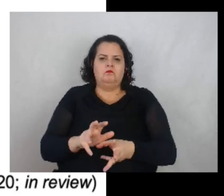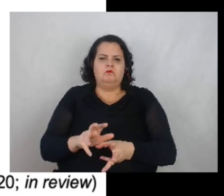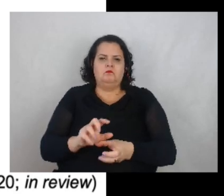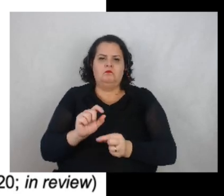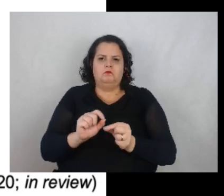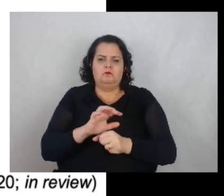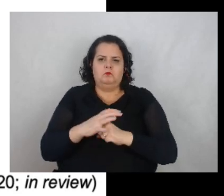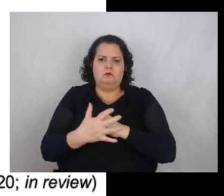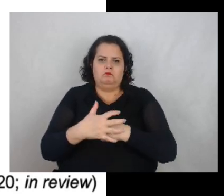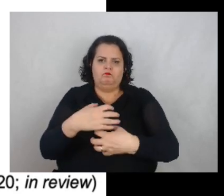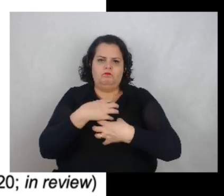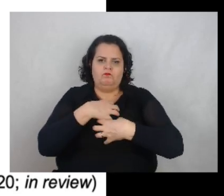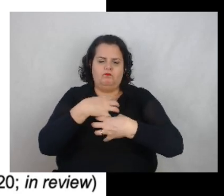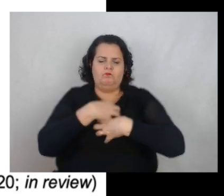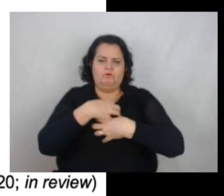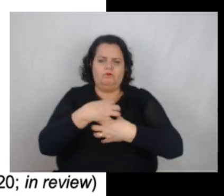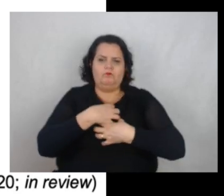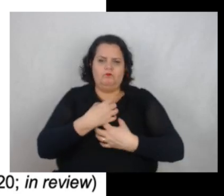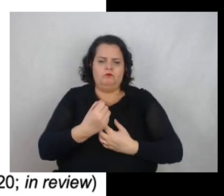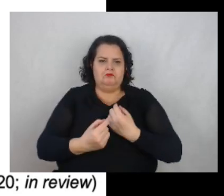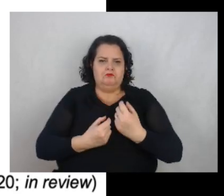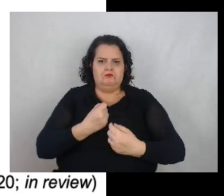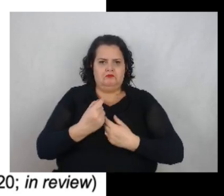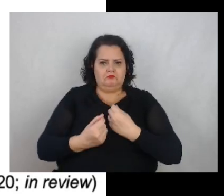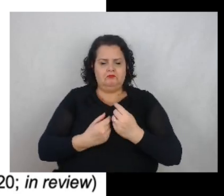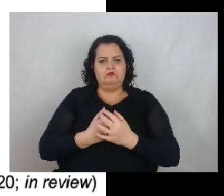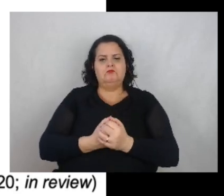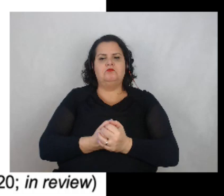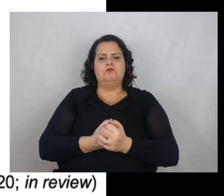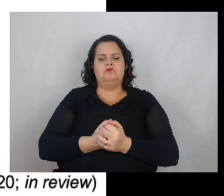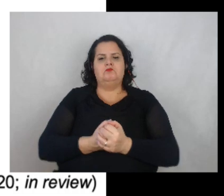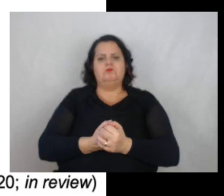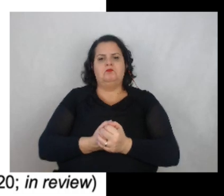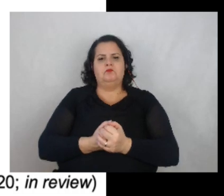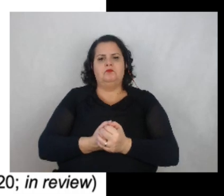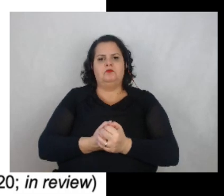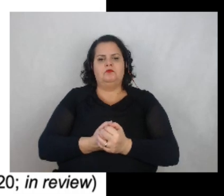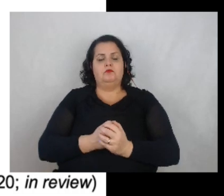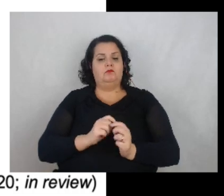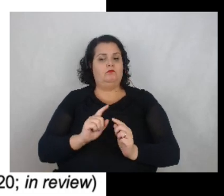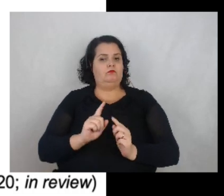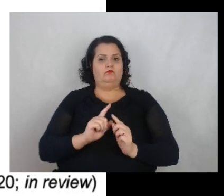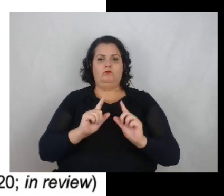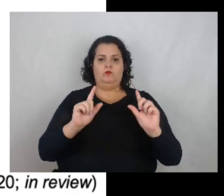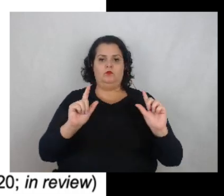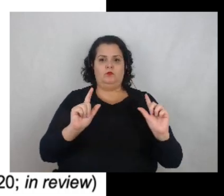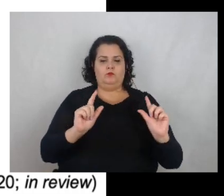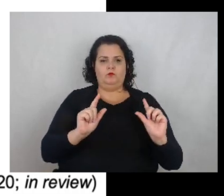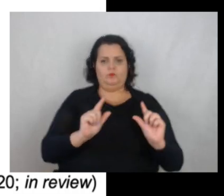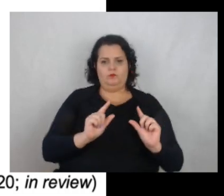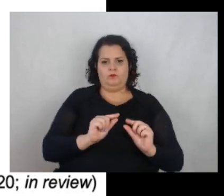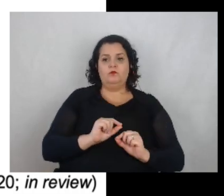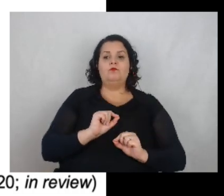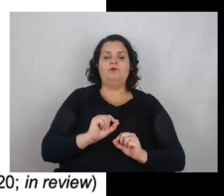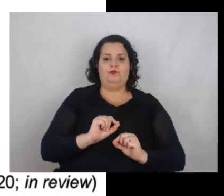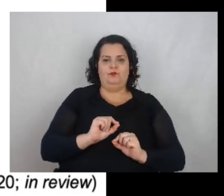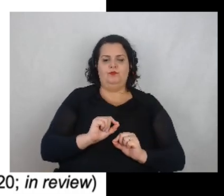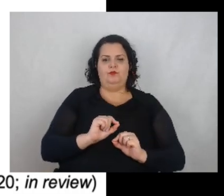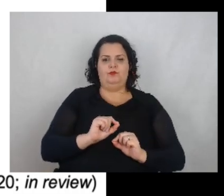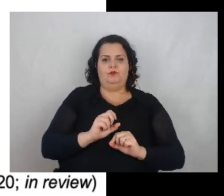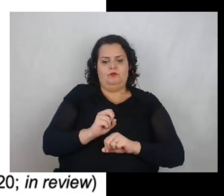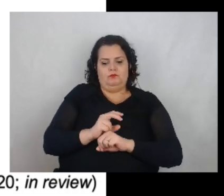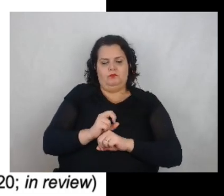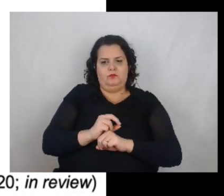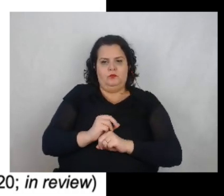da Covid-19, não necessariamente relacionado com a diminuição da replicação. Vale ressaltar que hoje não se